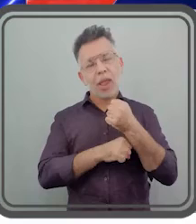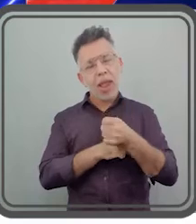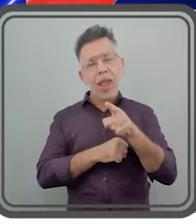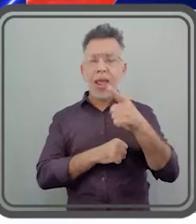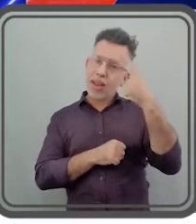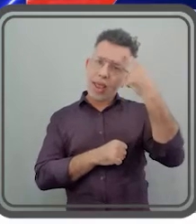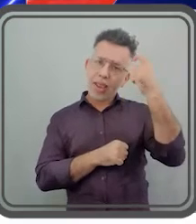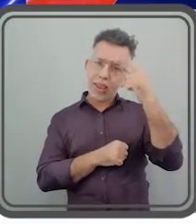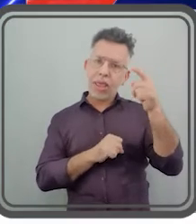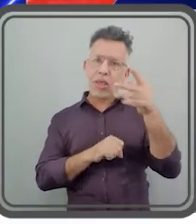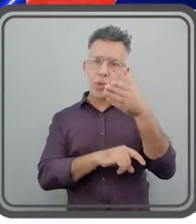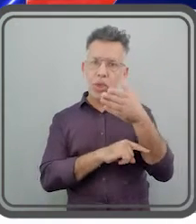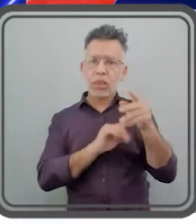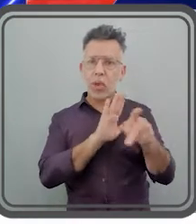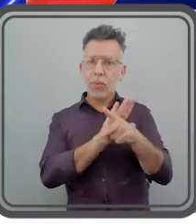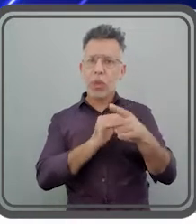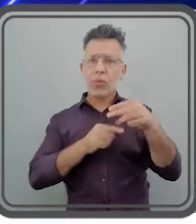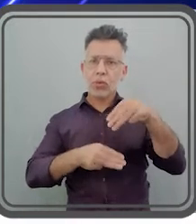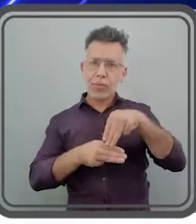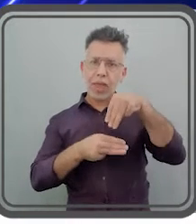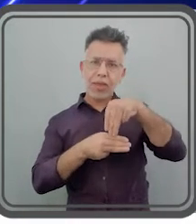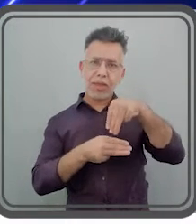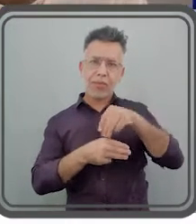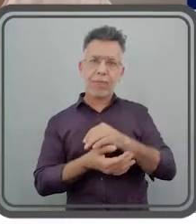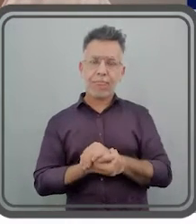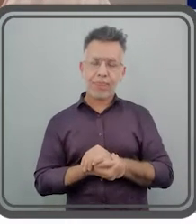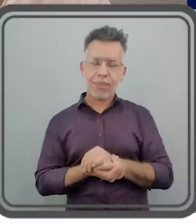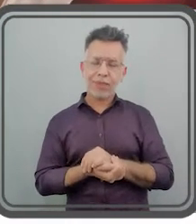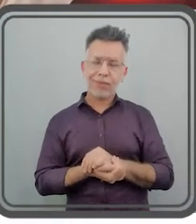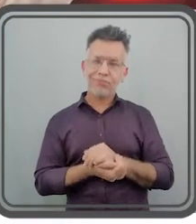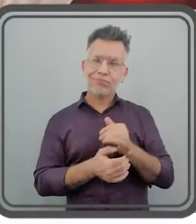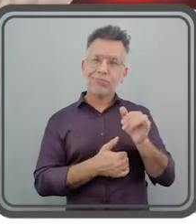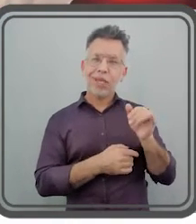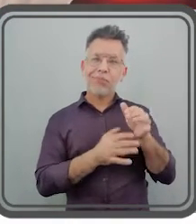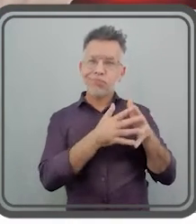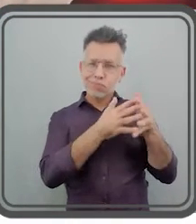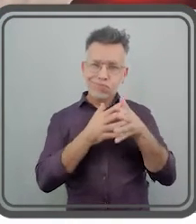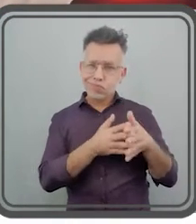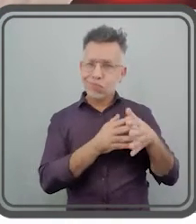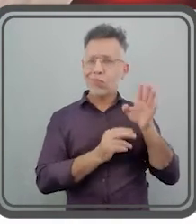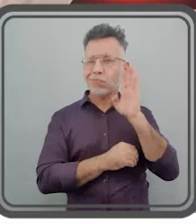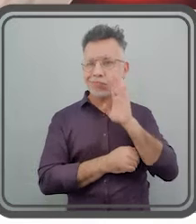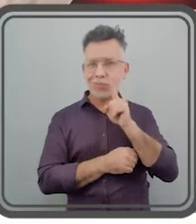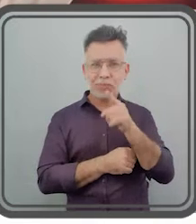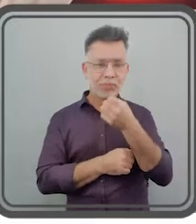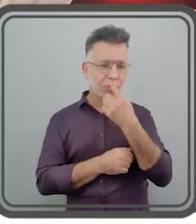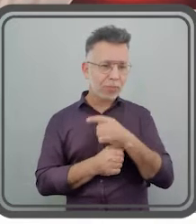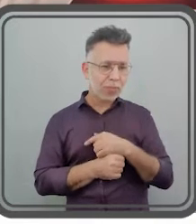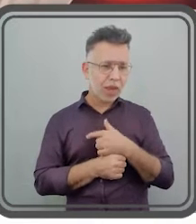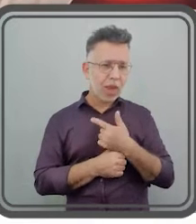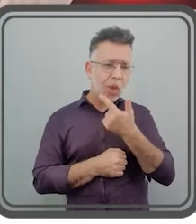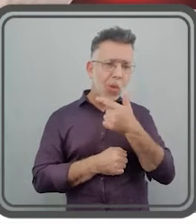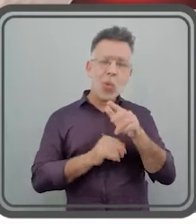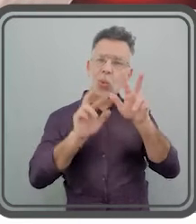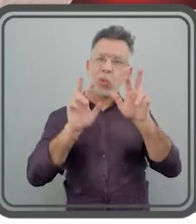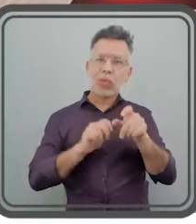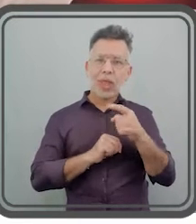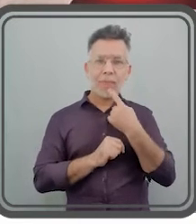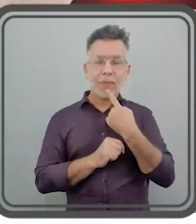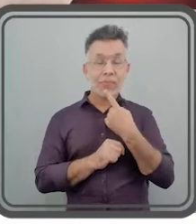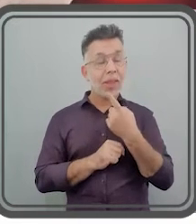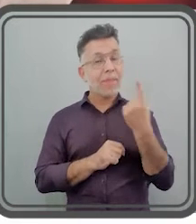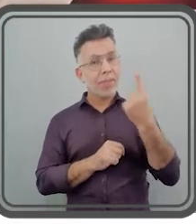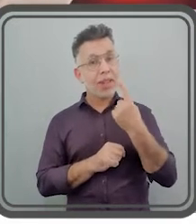Então essa que ideia do hotel em Miami muito bom muito legal trazer um outro tema aqui tá